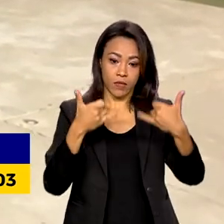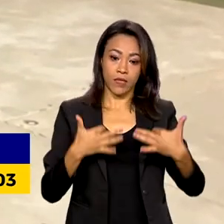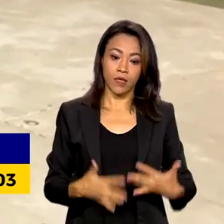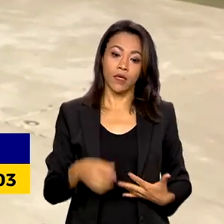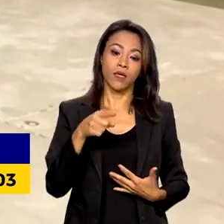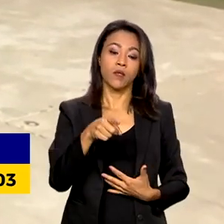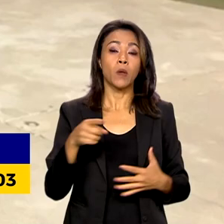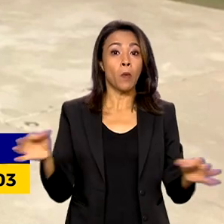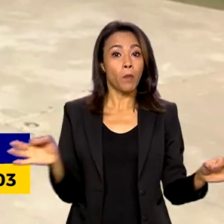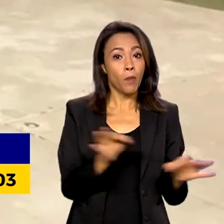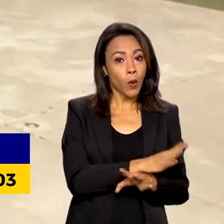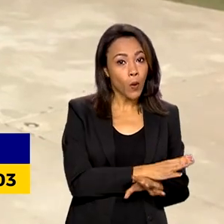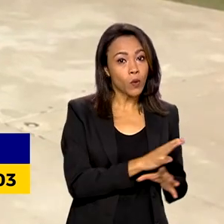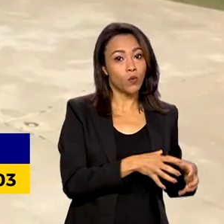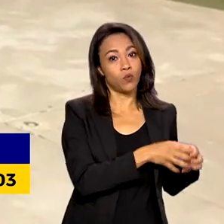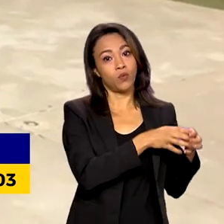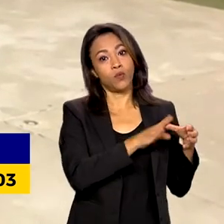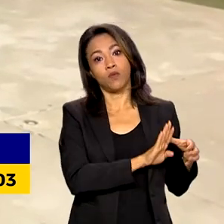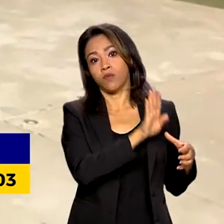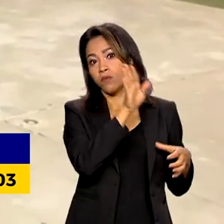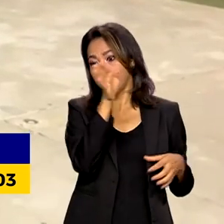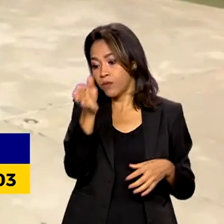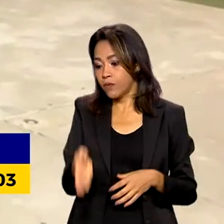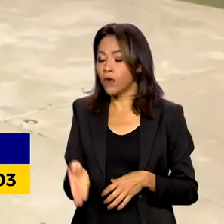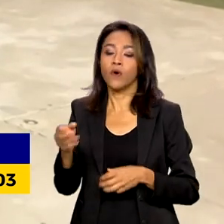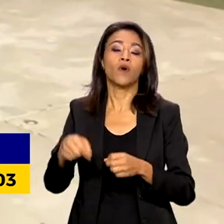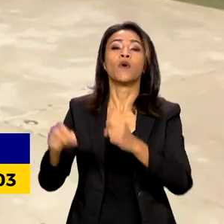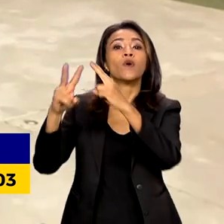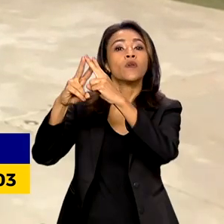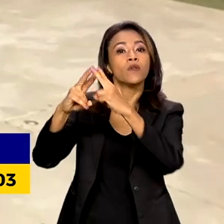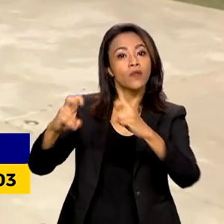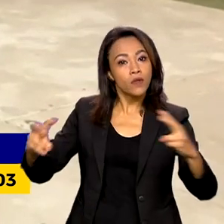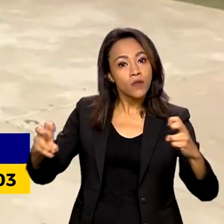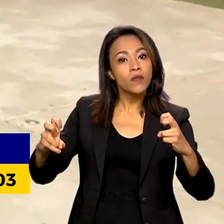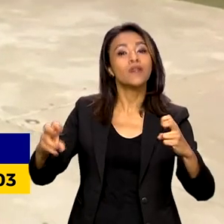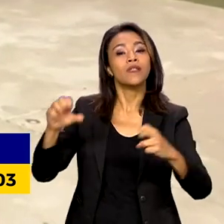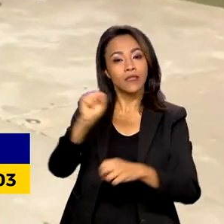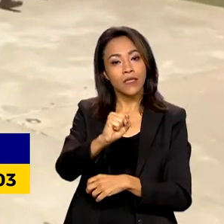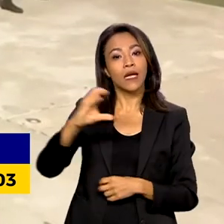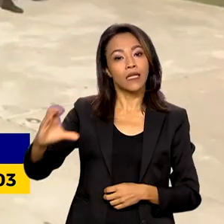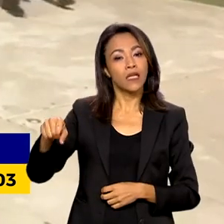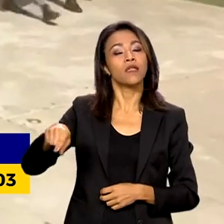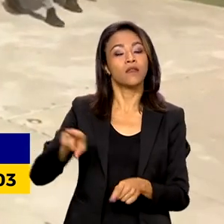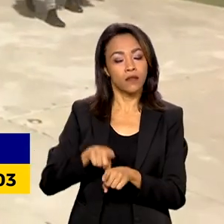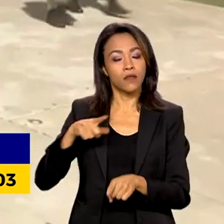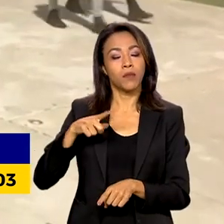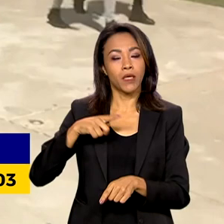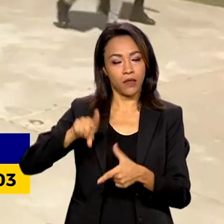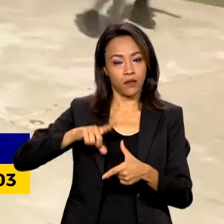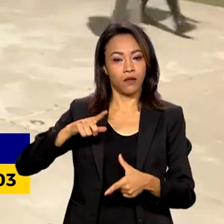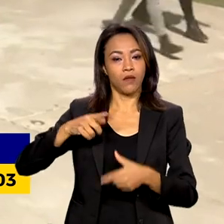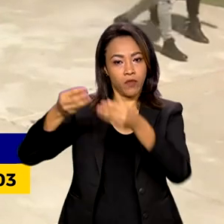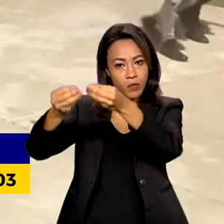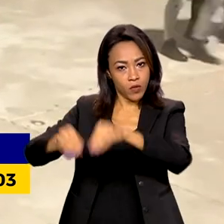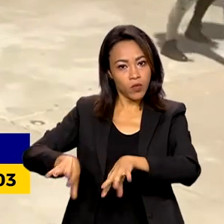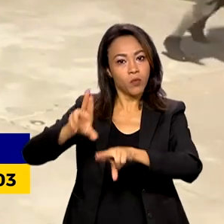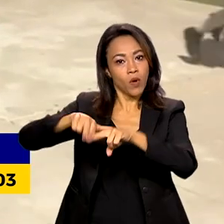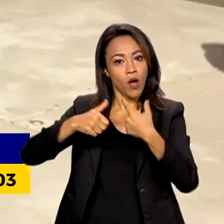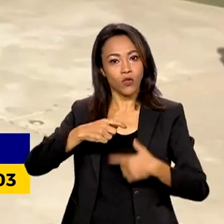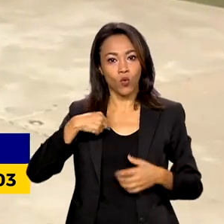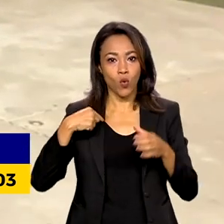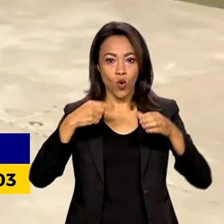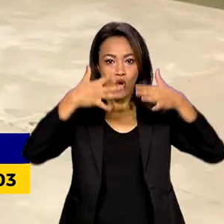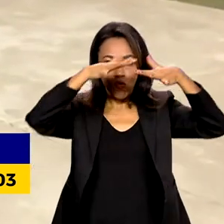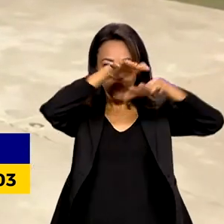para Florianópolis, em Santa Catarina. Estado que também sofreu com a passagem do ciclone. Um barco